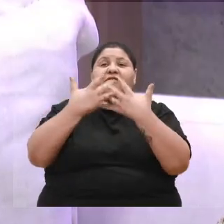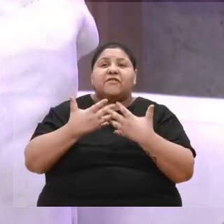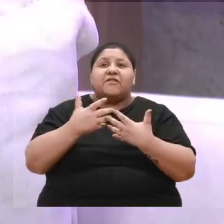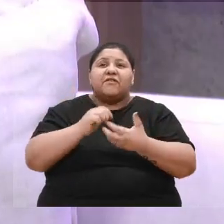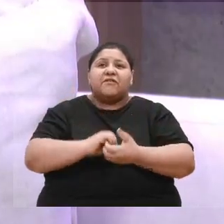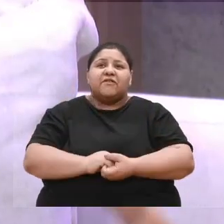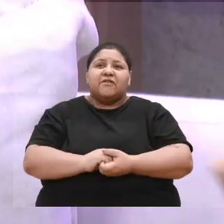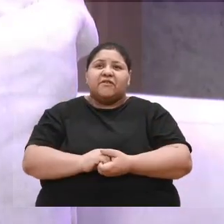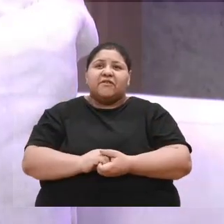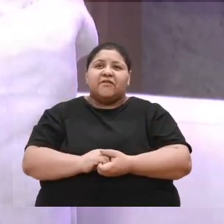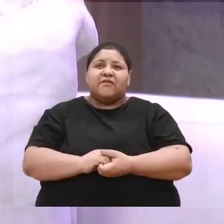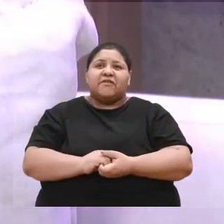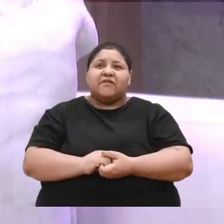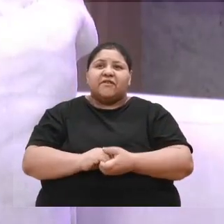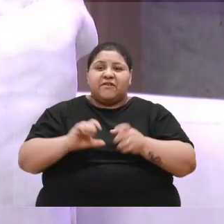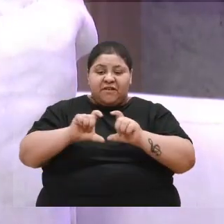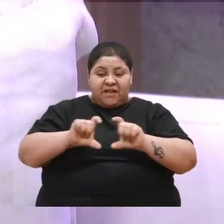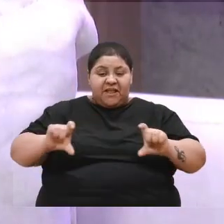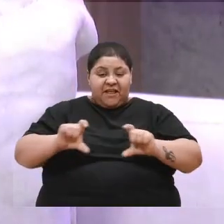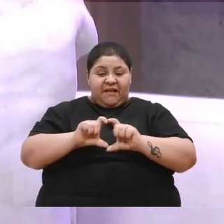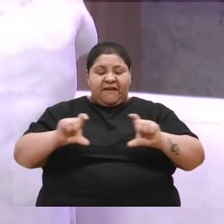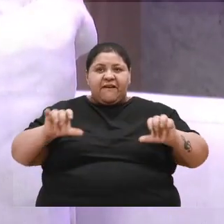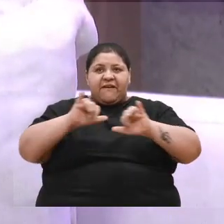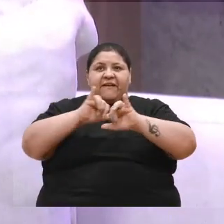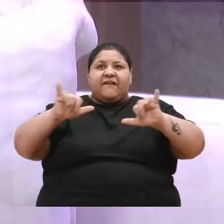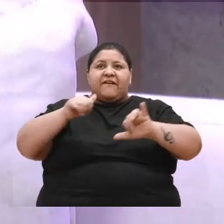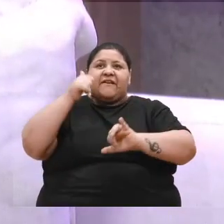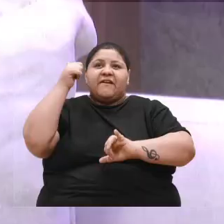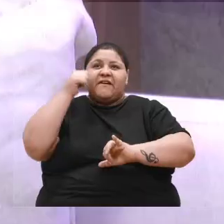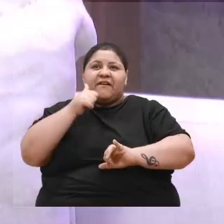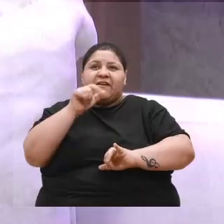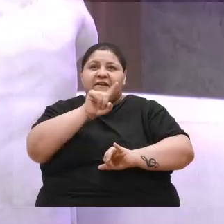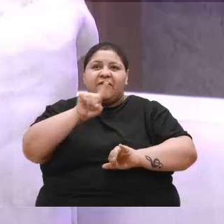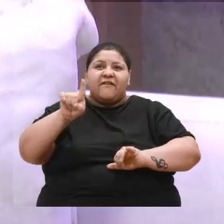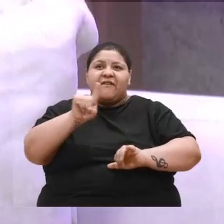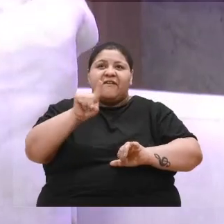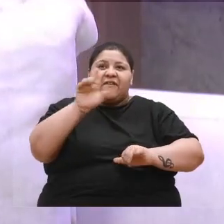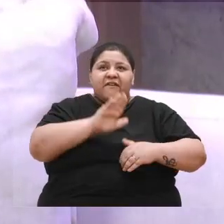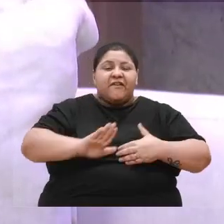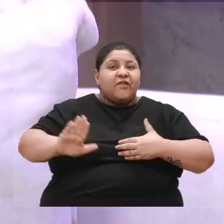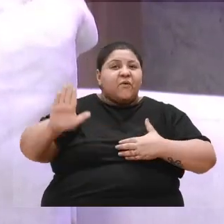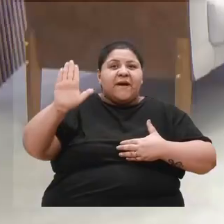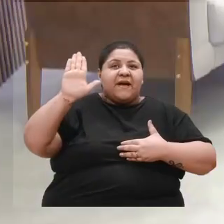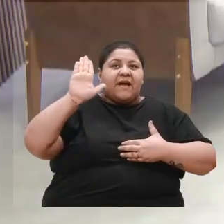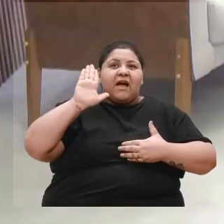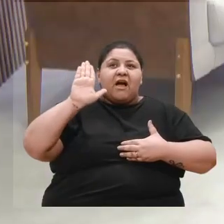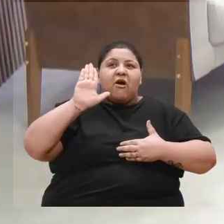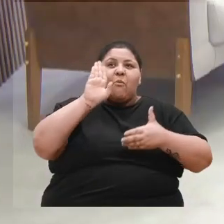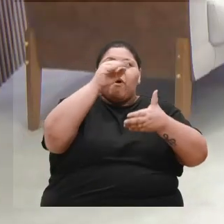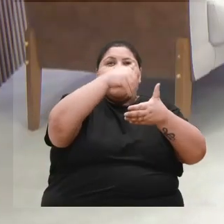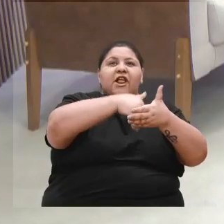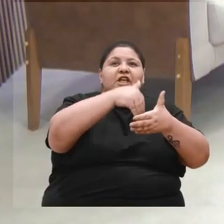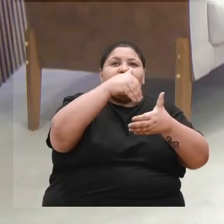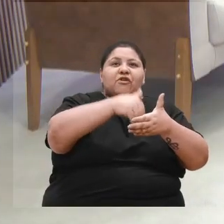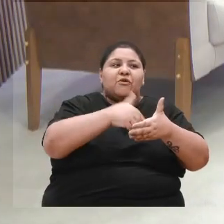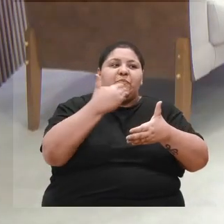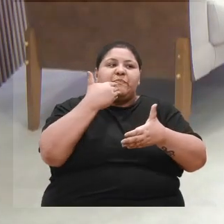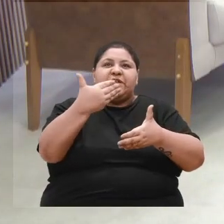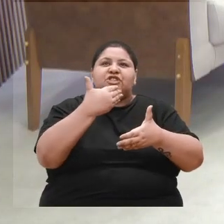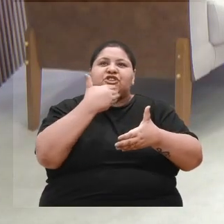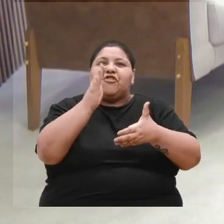O slogan de campanha dela era: mulher não é cabo eleitoral, é candidata. Olha